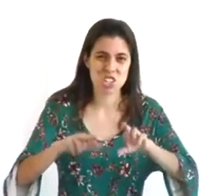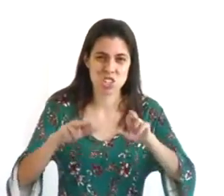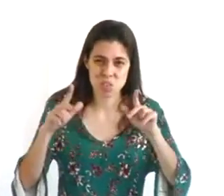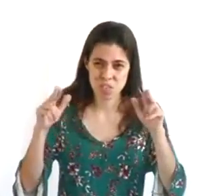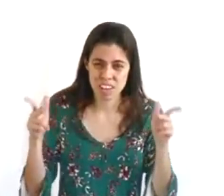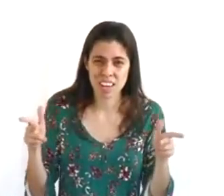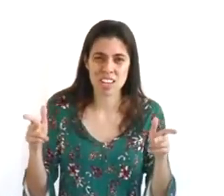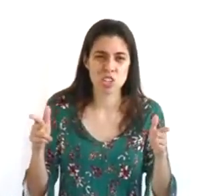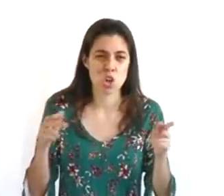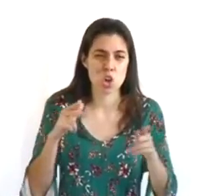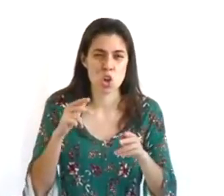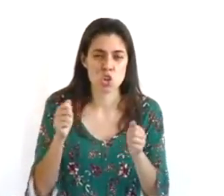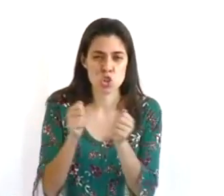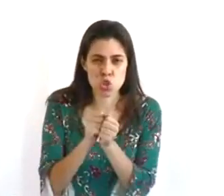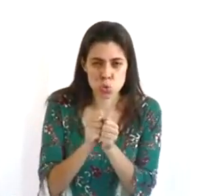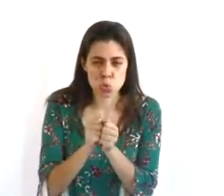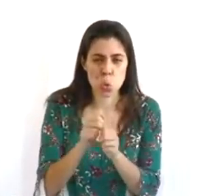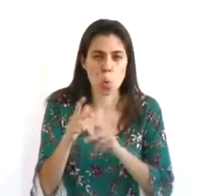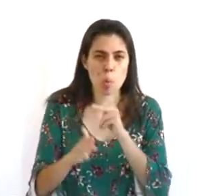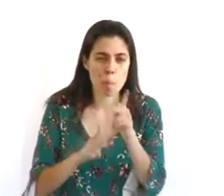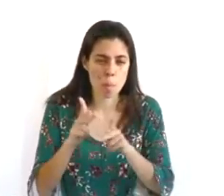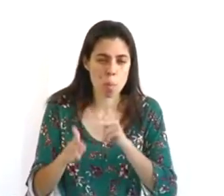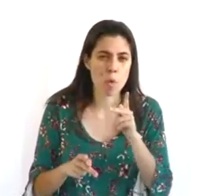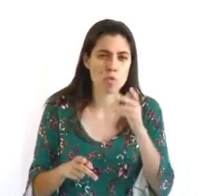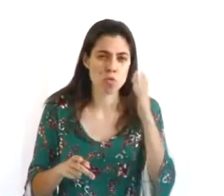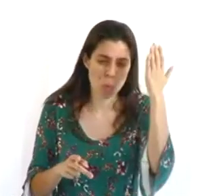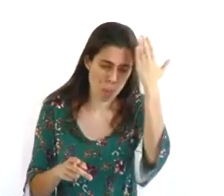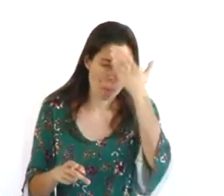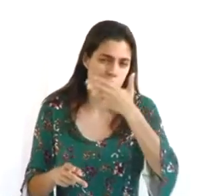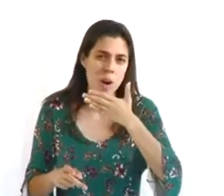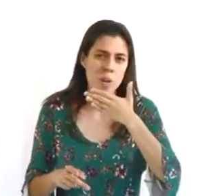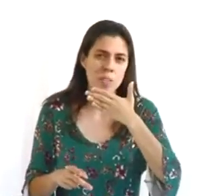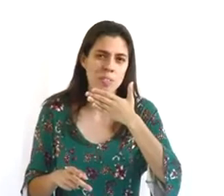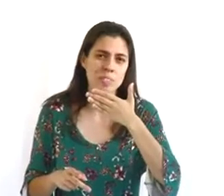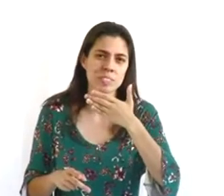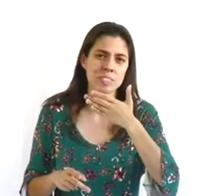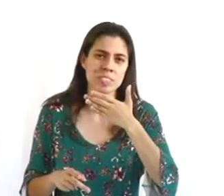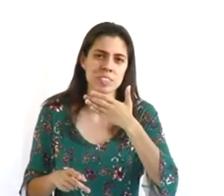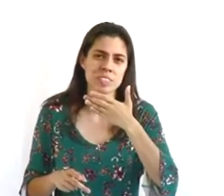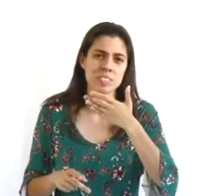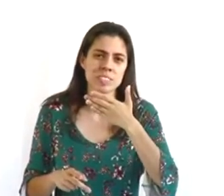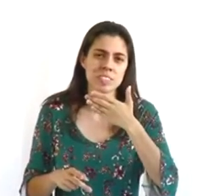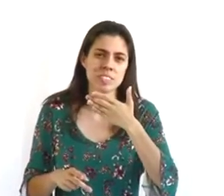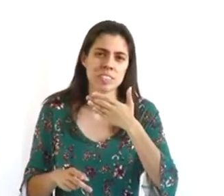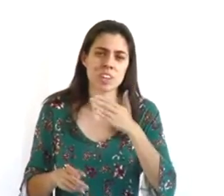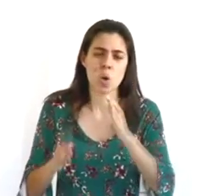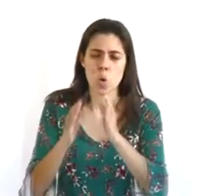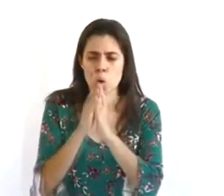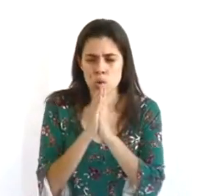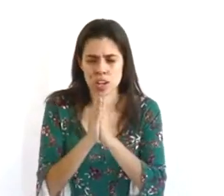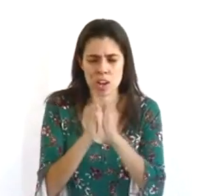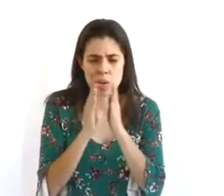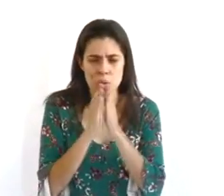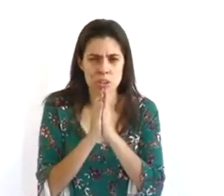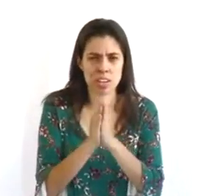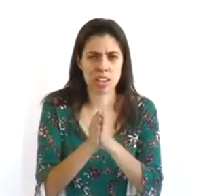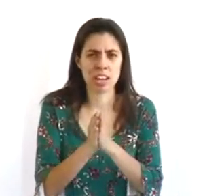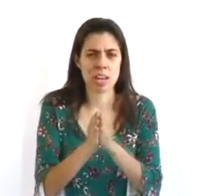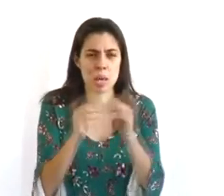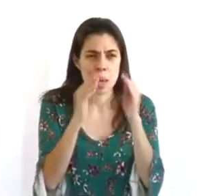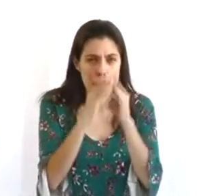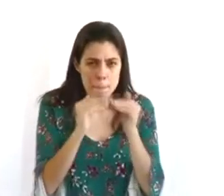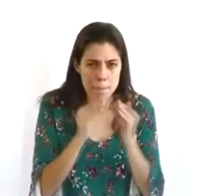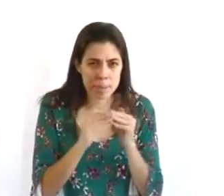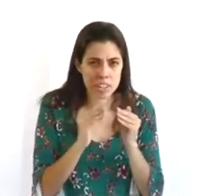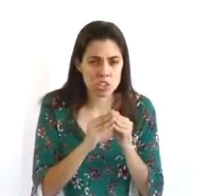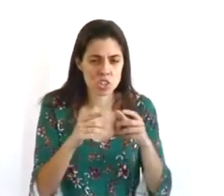aumentem, multipliquem-se, não diminuam, porque enquanto vocês estiverem aí, vocês devem orar pela paz da cidade, e tendo